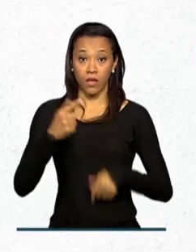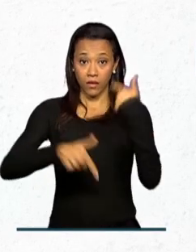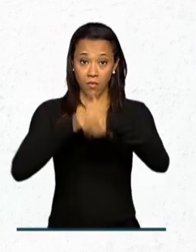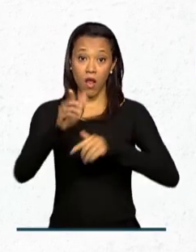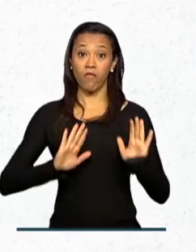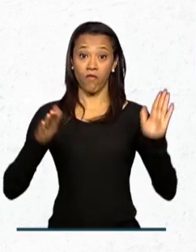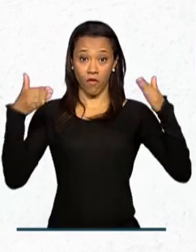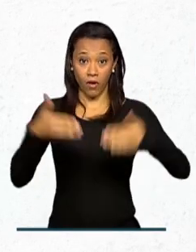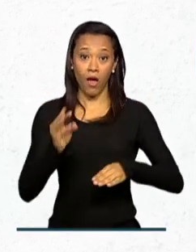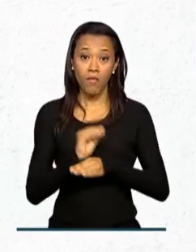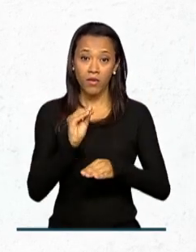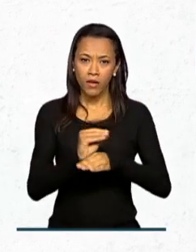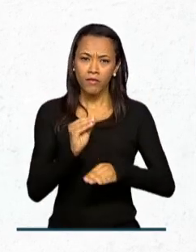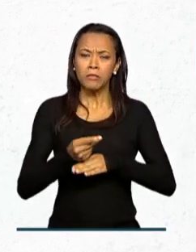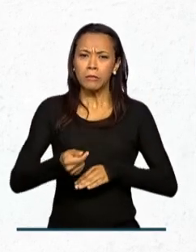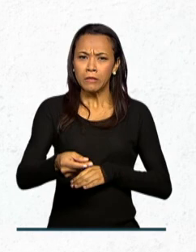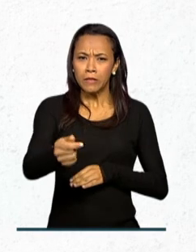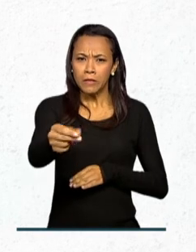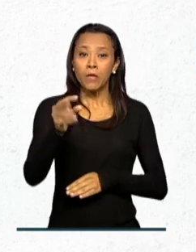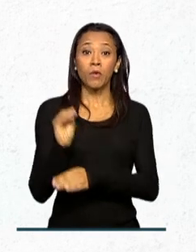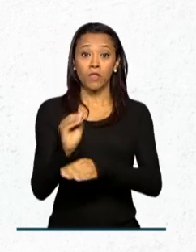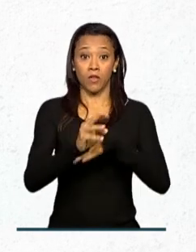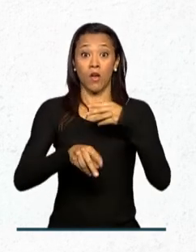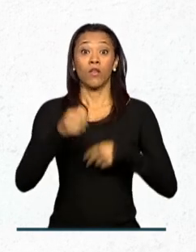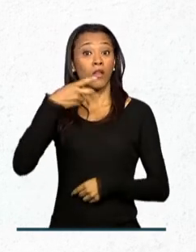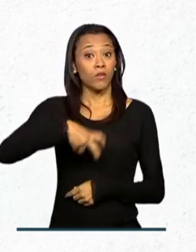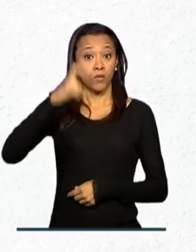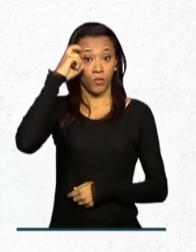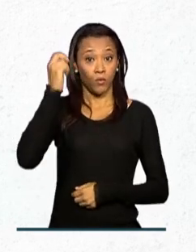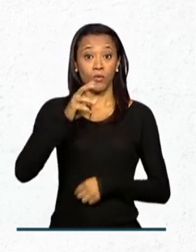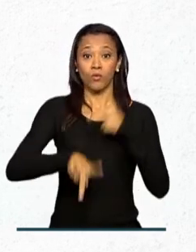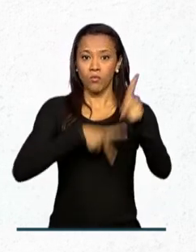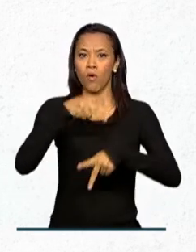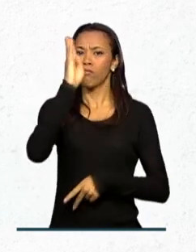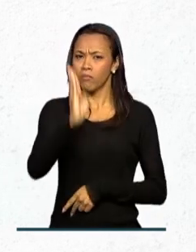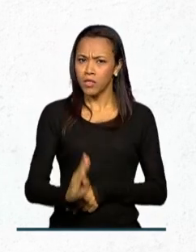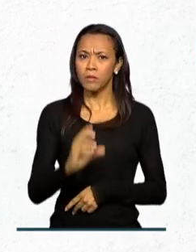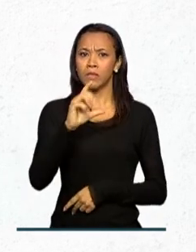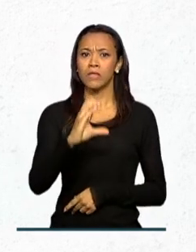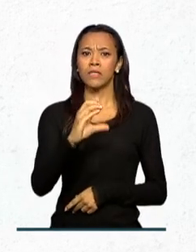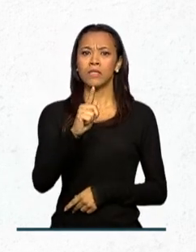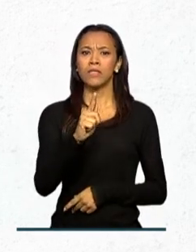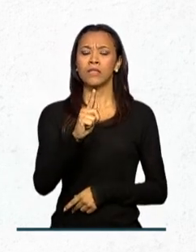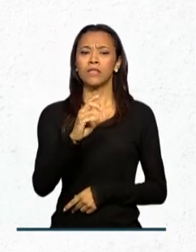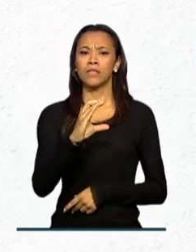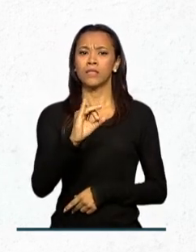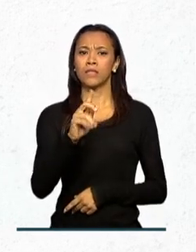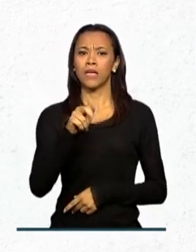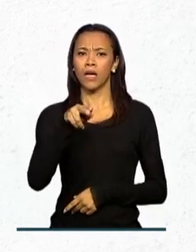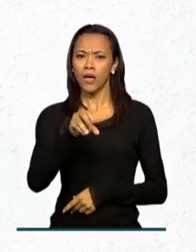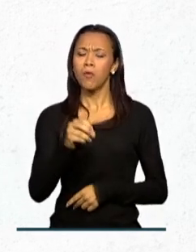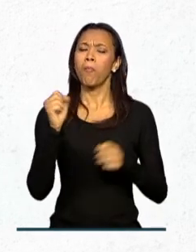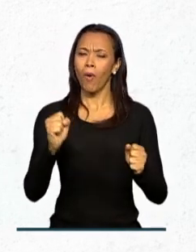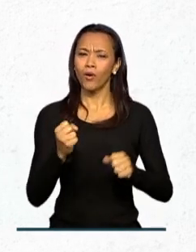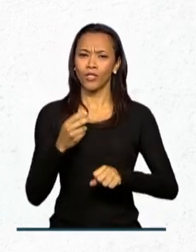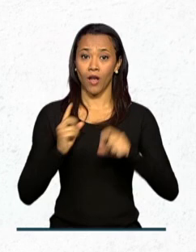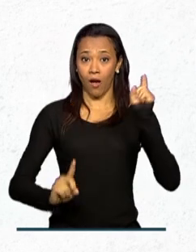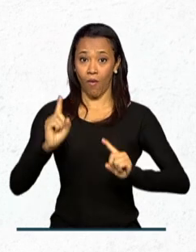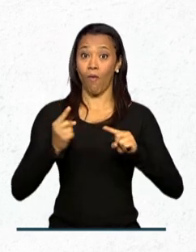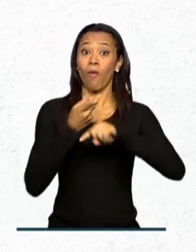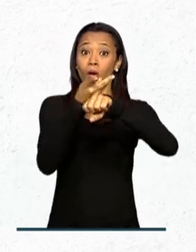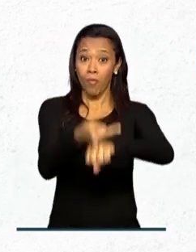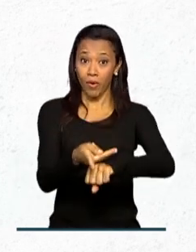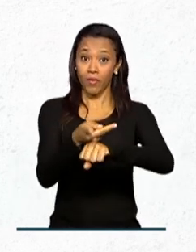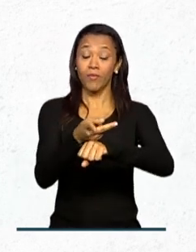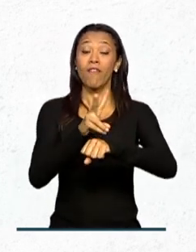Ações voltadas à preservação e proteção das culturas dos povos ciganos do Brasil podem concorrer ao Prêmio Culturas Ciganas.